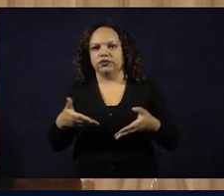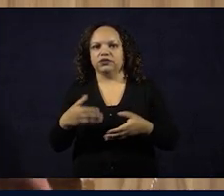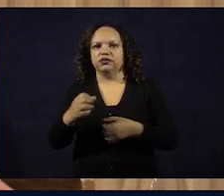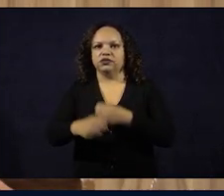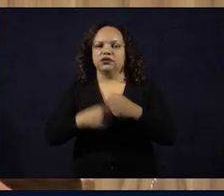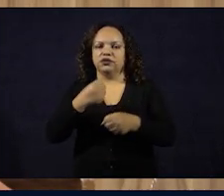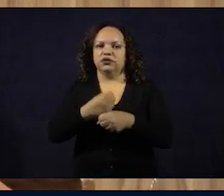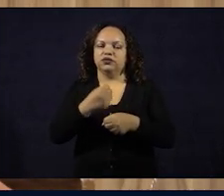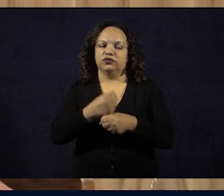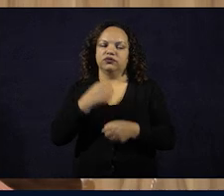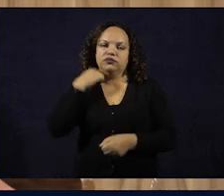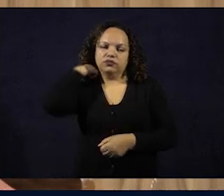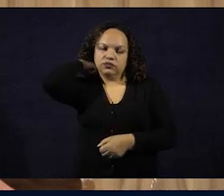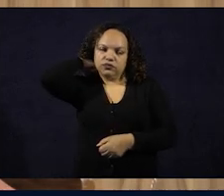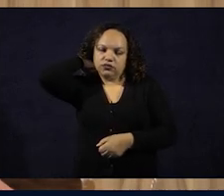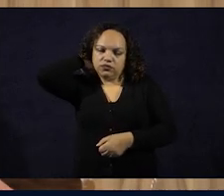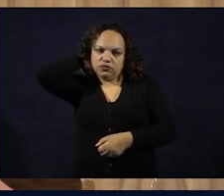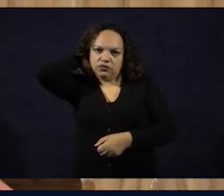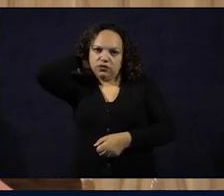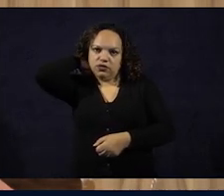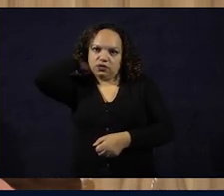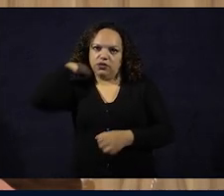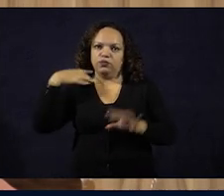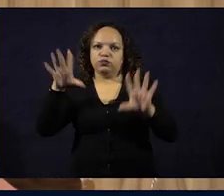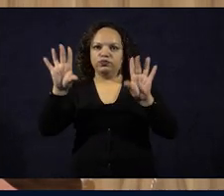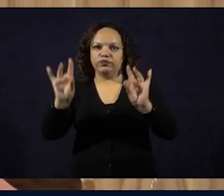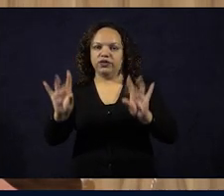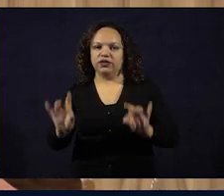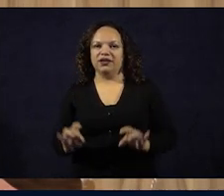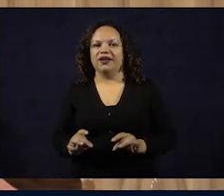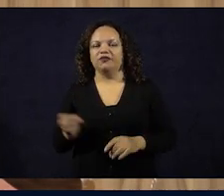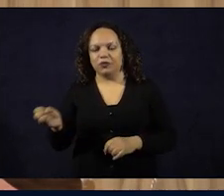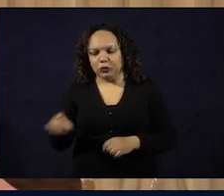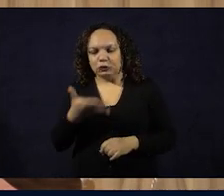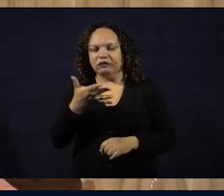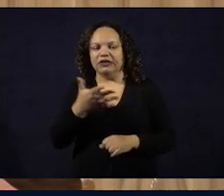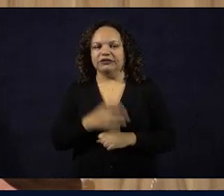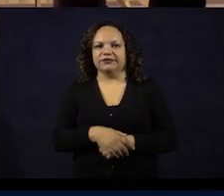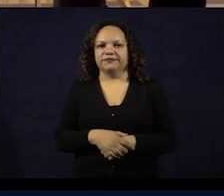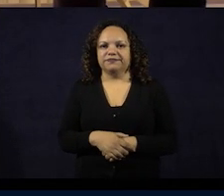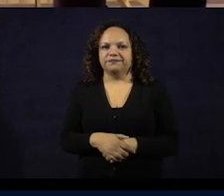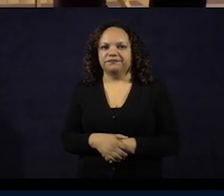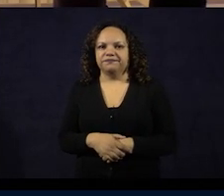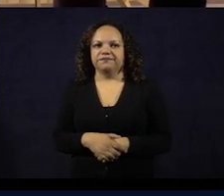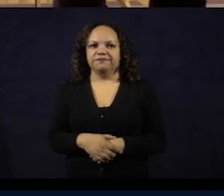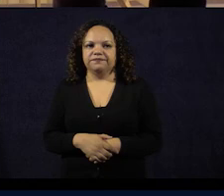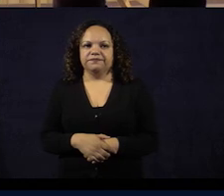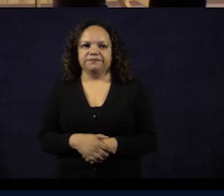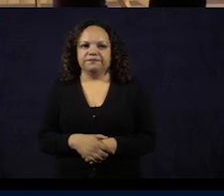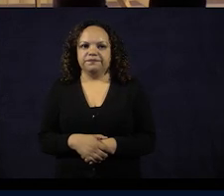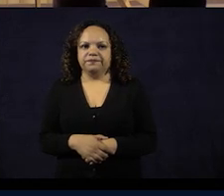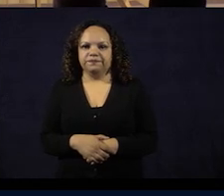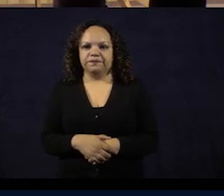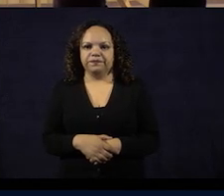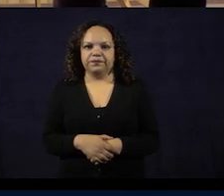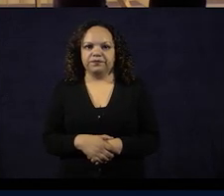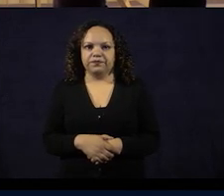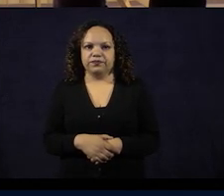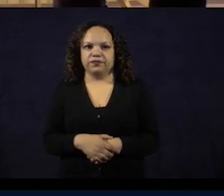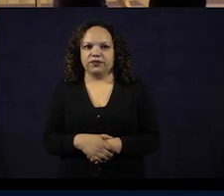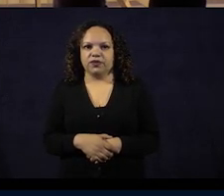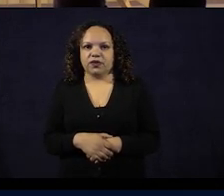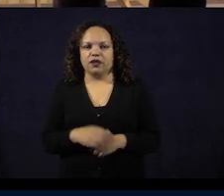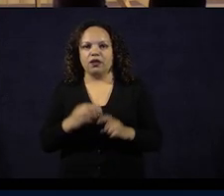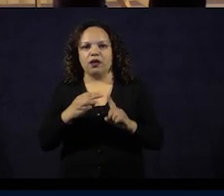Existem detalhes finais, então vamos ter novidades aí no curtíssimo prazo. Excelente. Ministro,